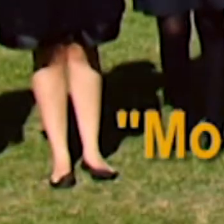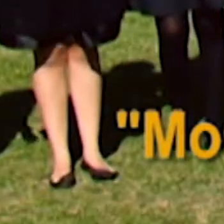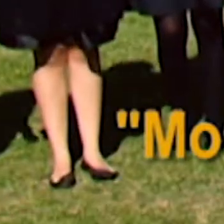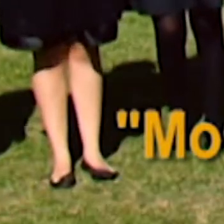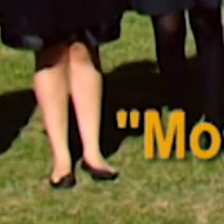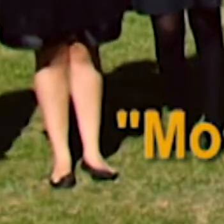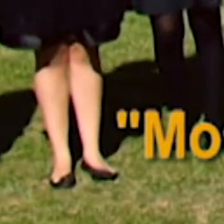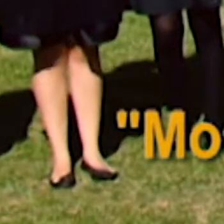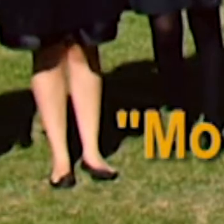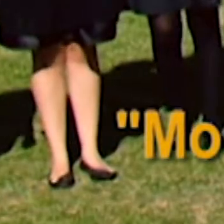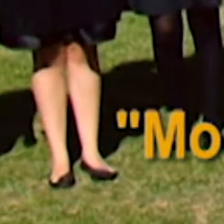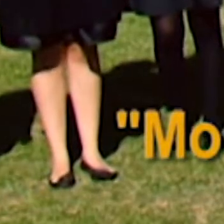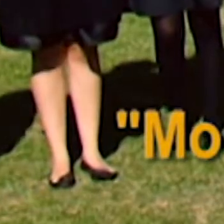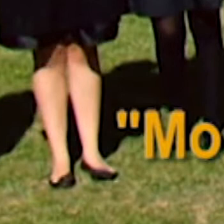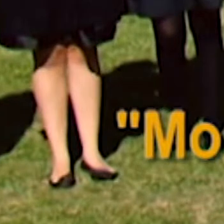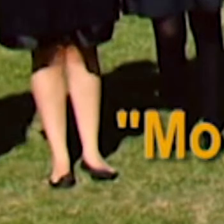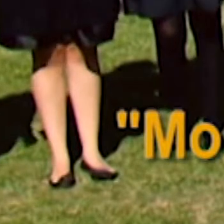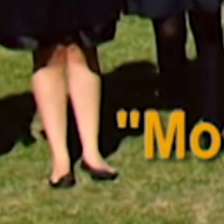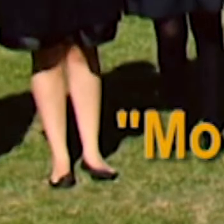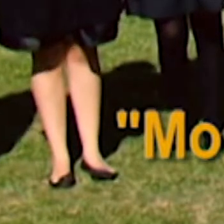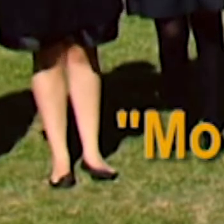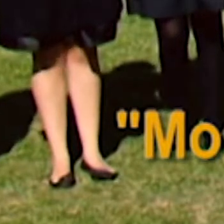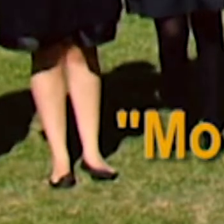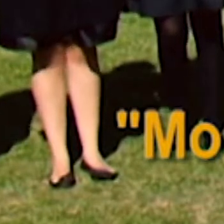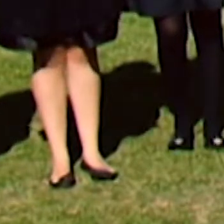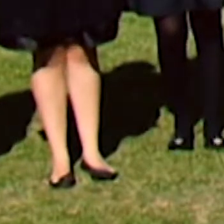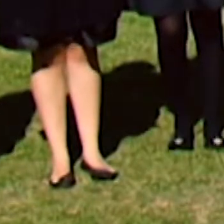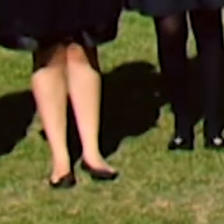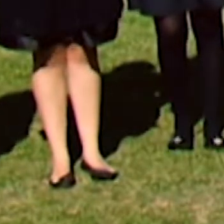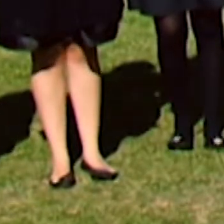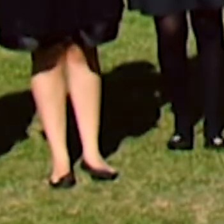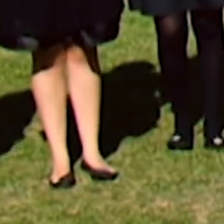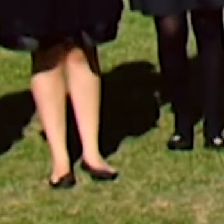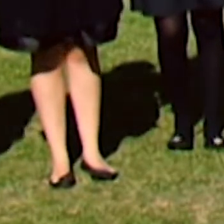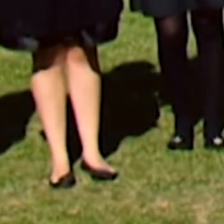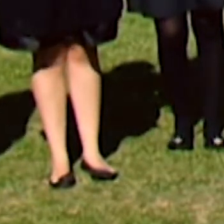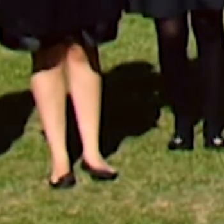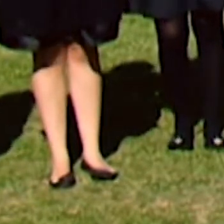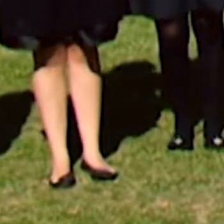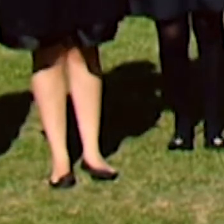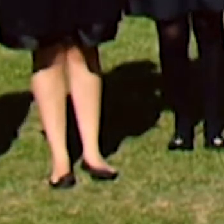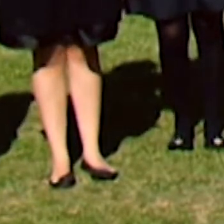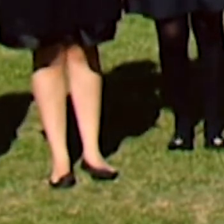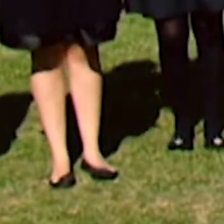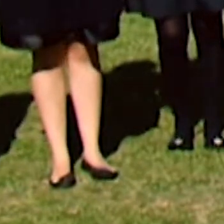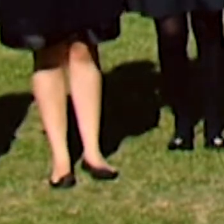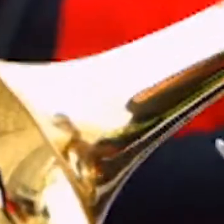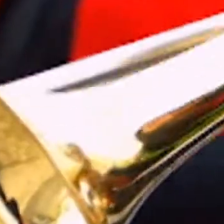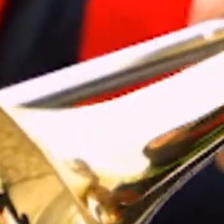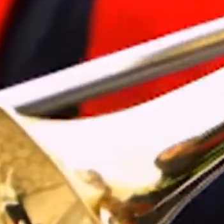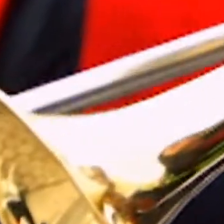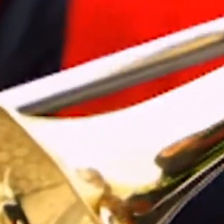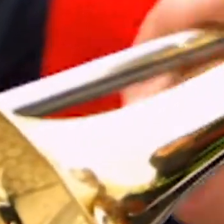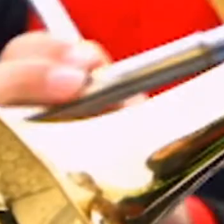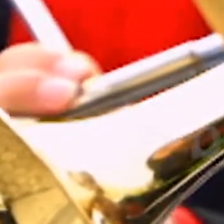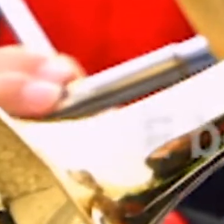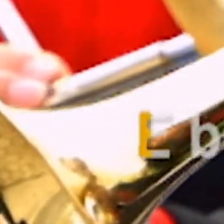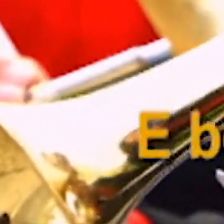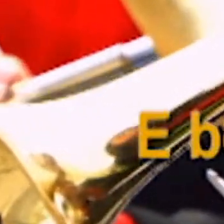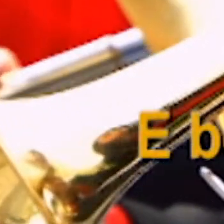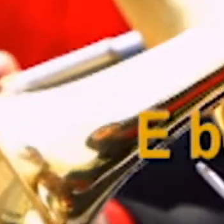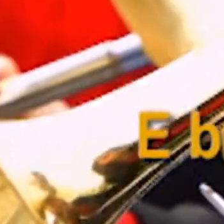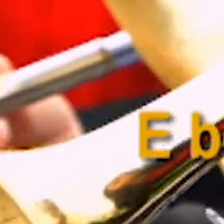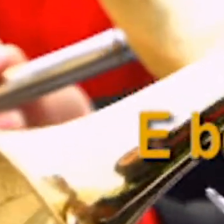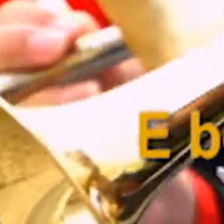Morar no progresso do Portim, cidade em paz, Jacareí.